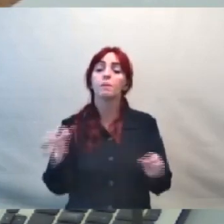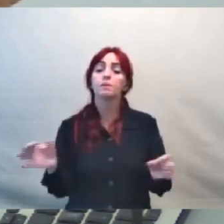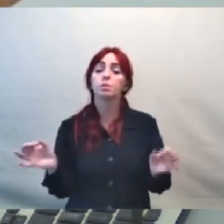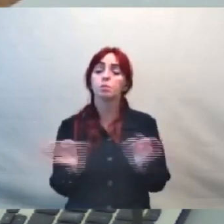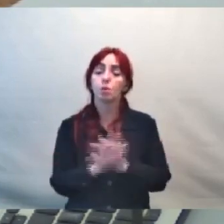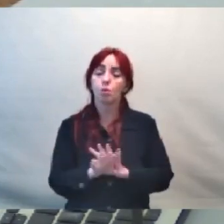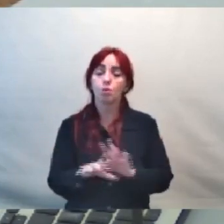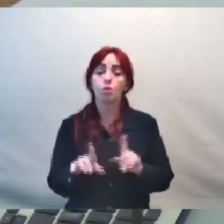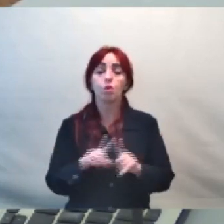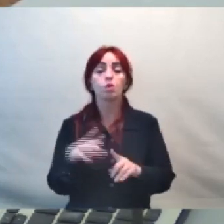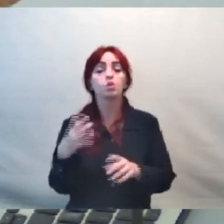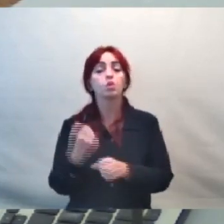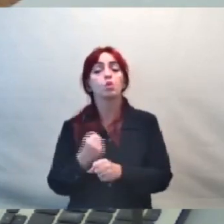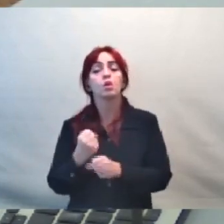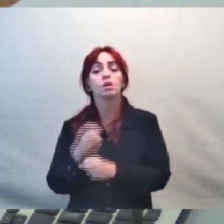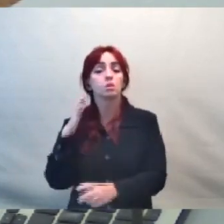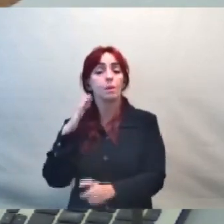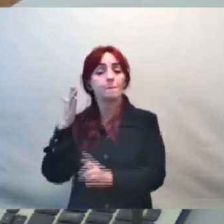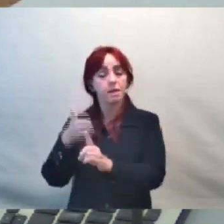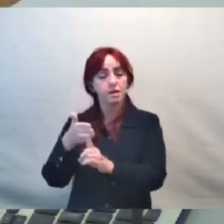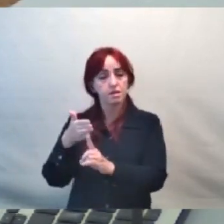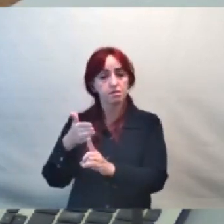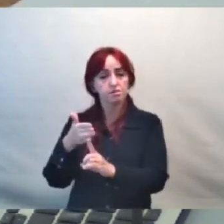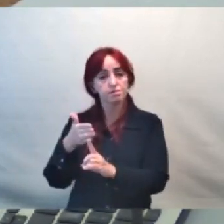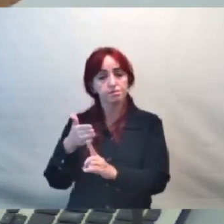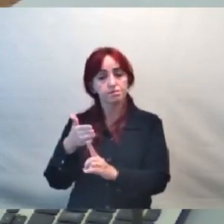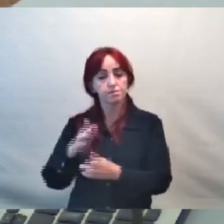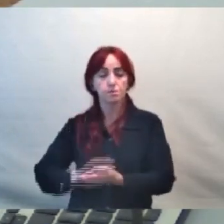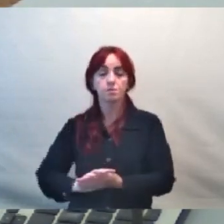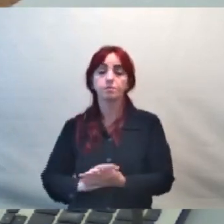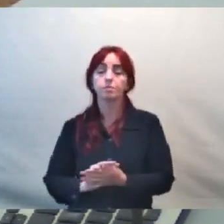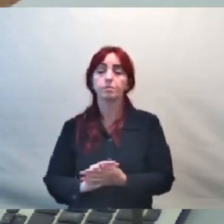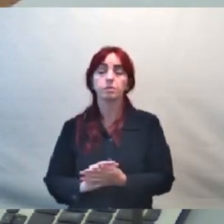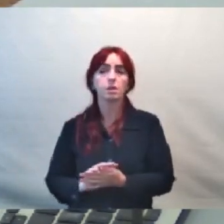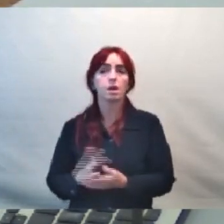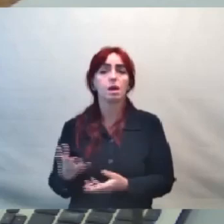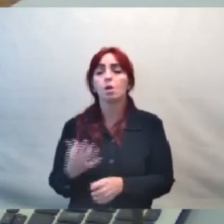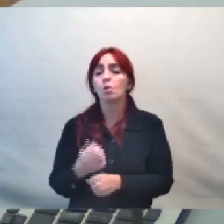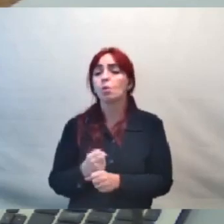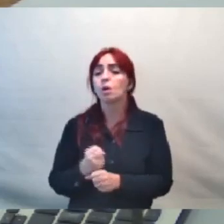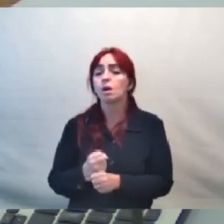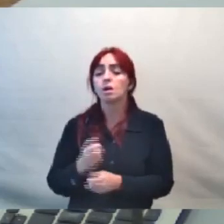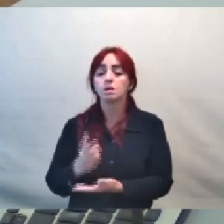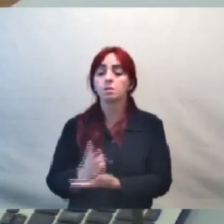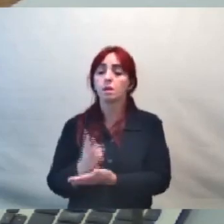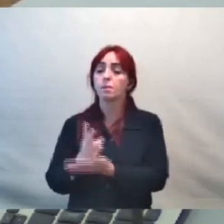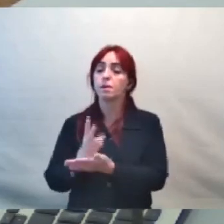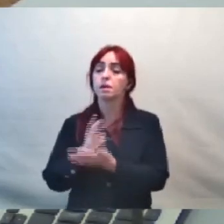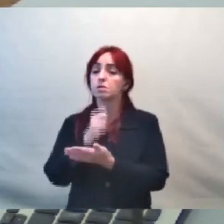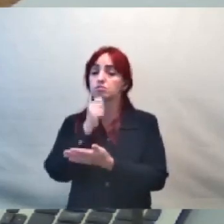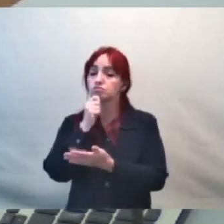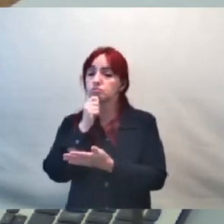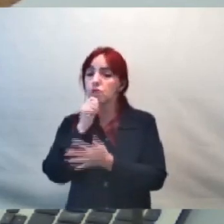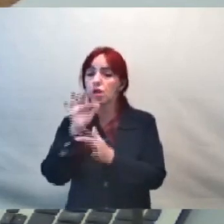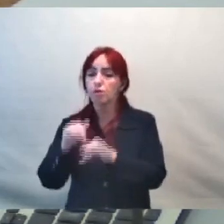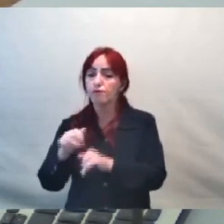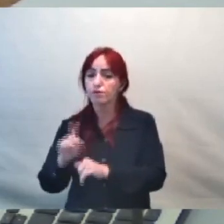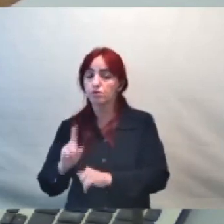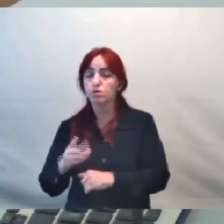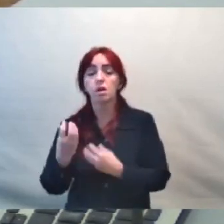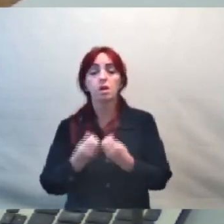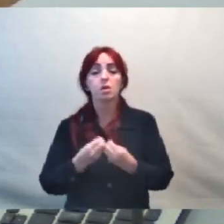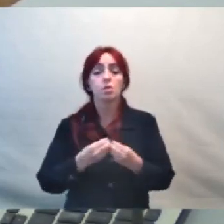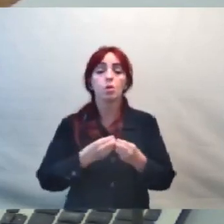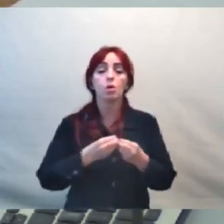estavam como metas e quantas permanecem não executadas. Como é que está o mapa do